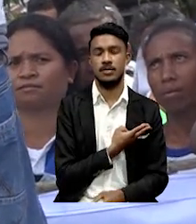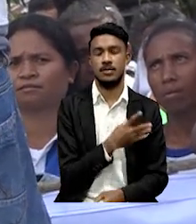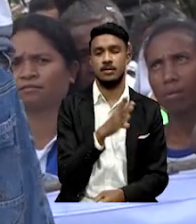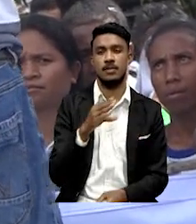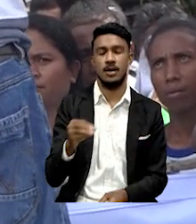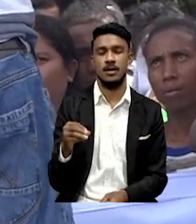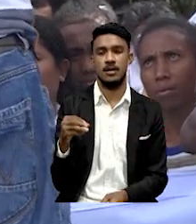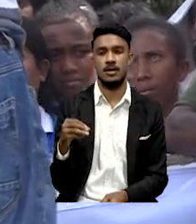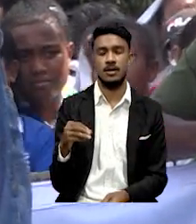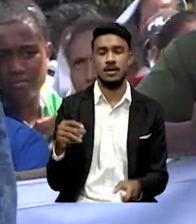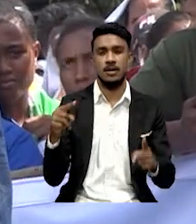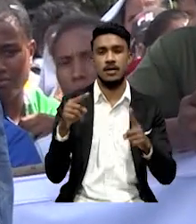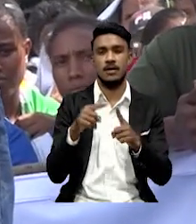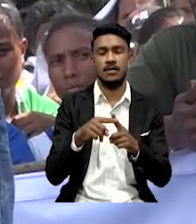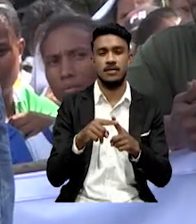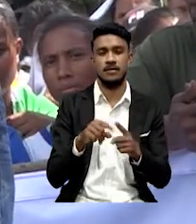ba, ia,